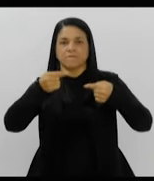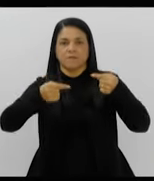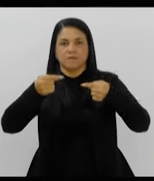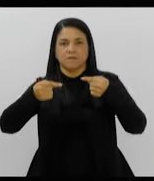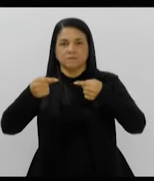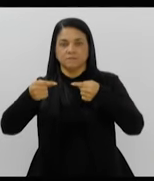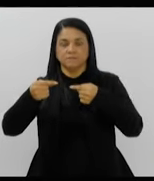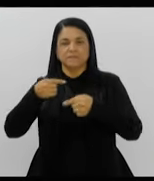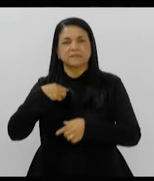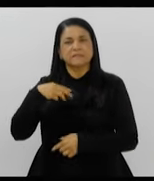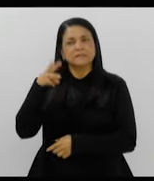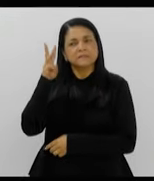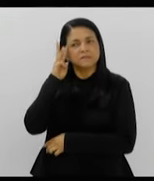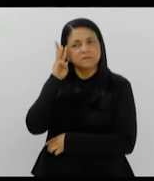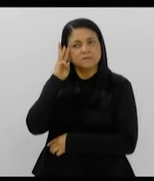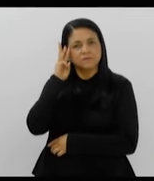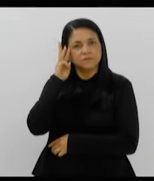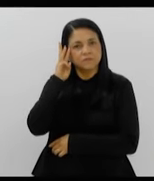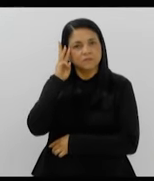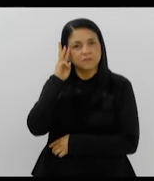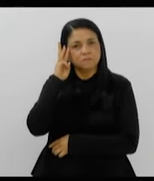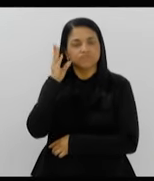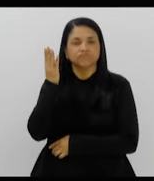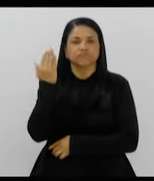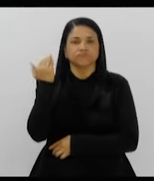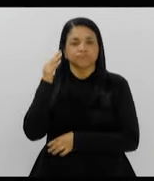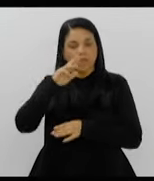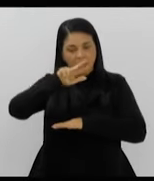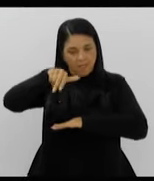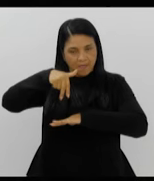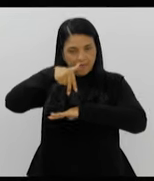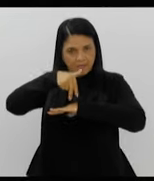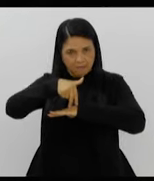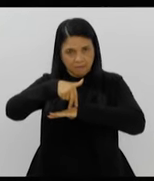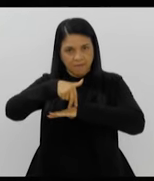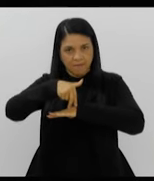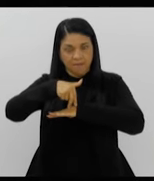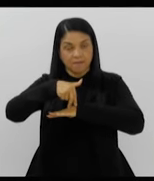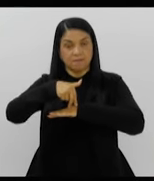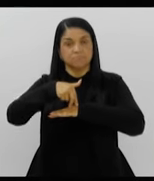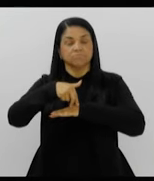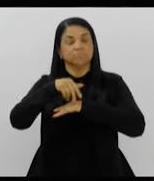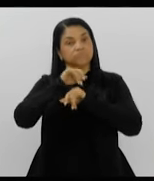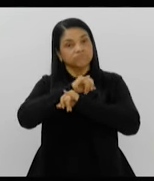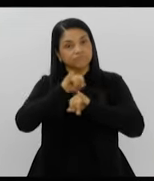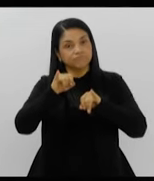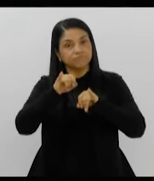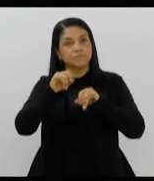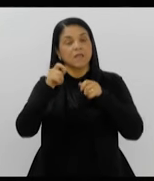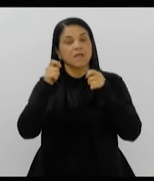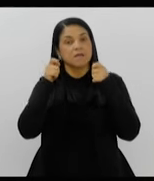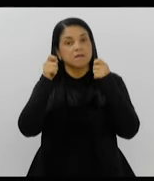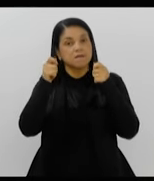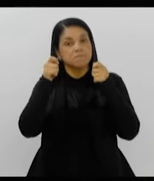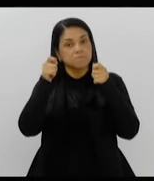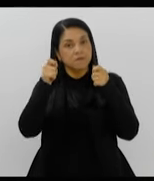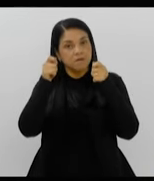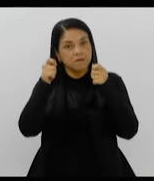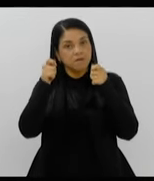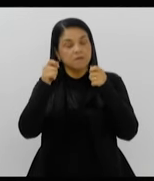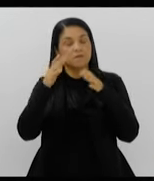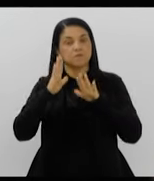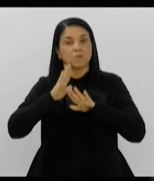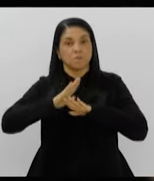na terça-feira, eu disse aqui, não é, da campanha que enfrentamos lá no